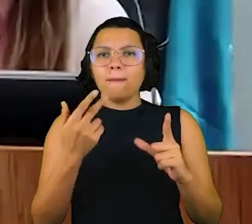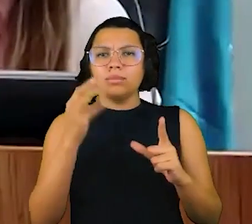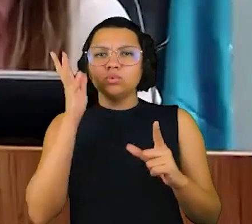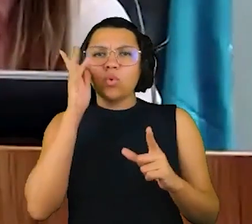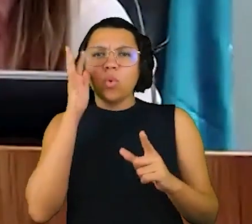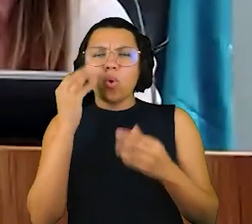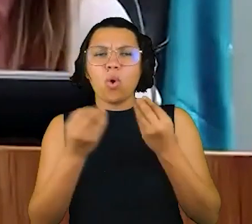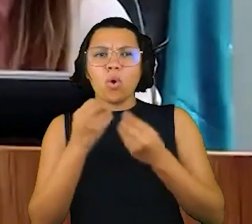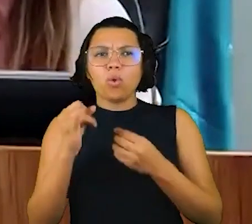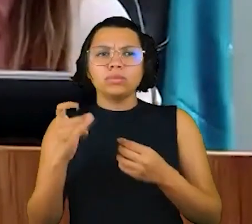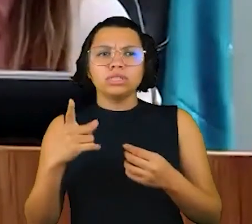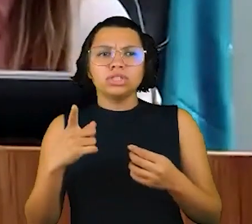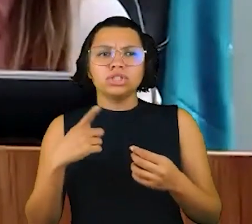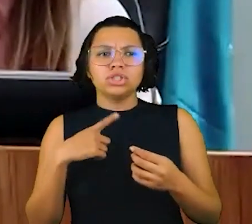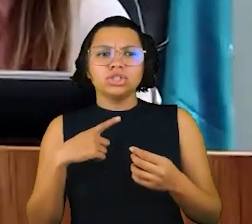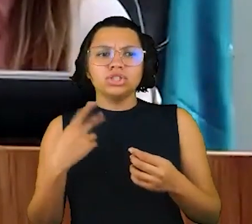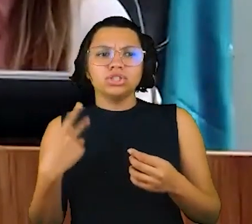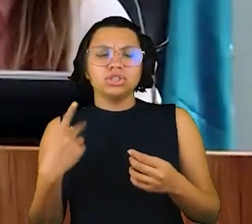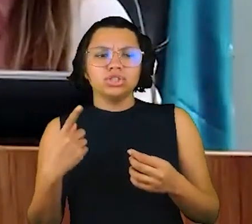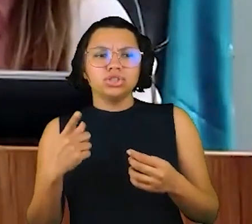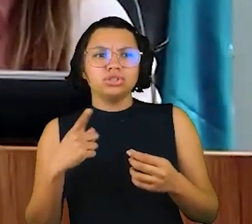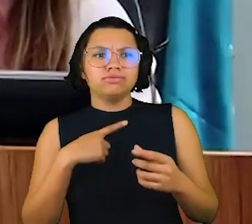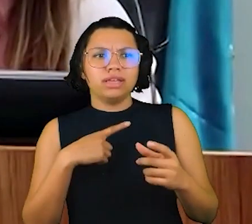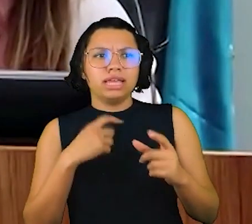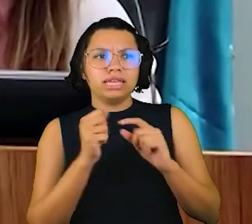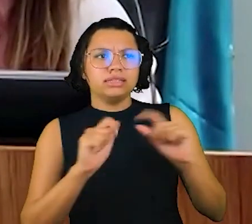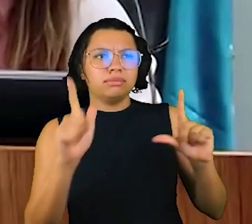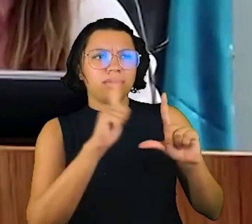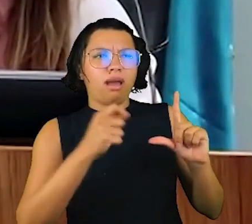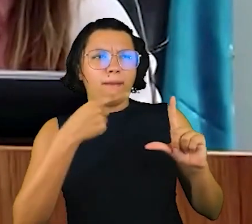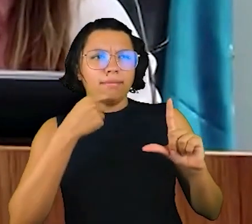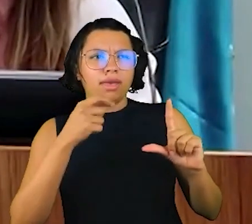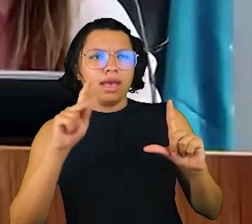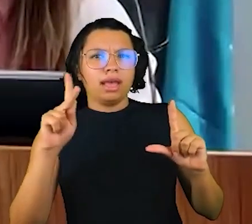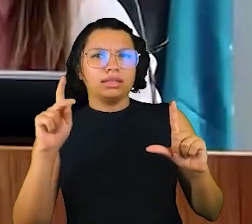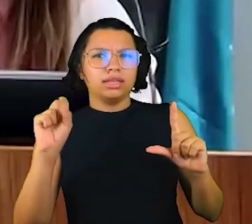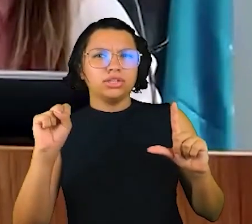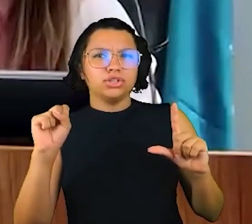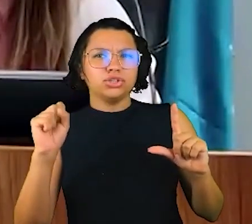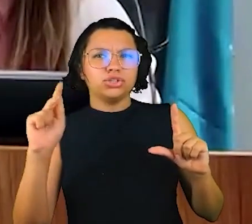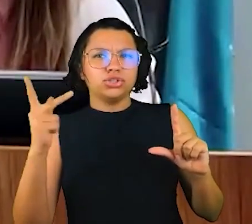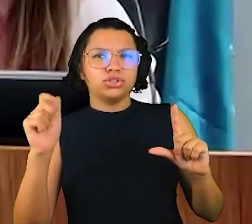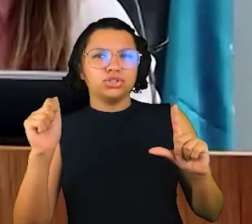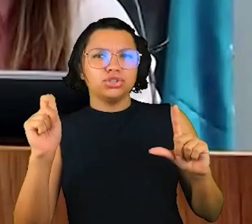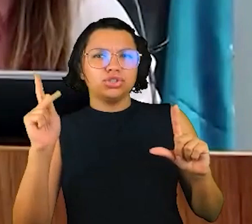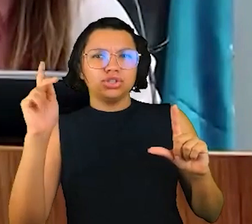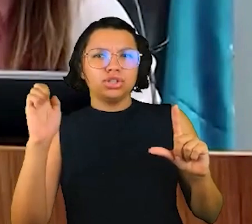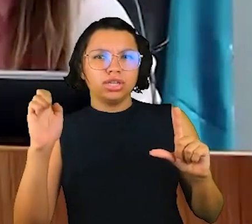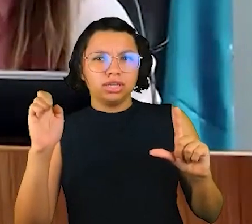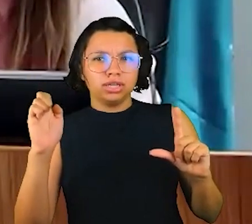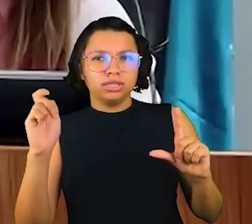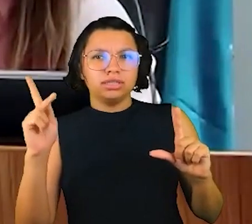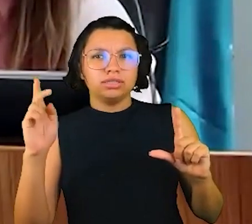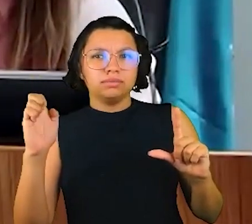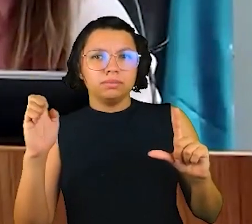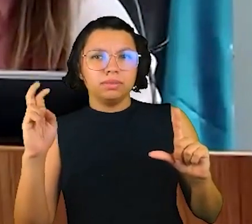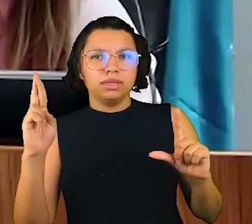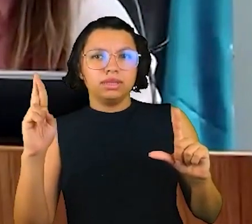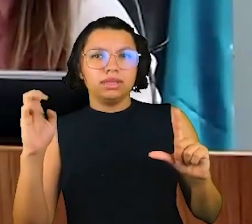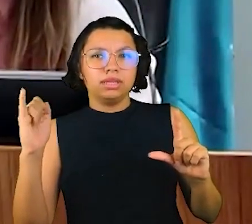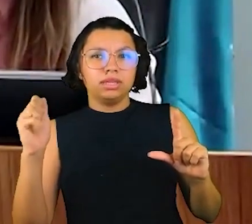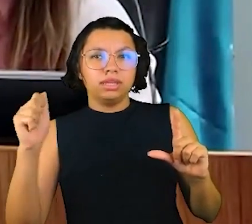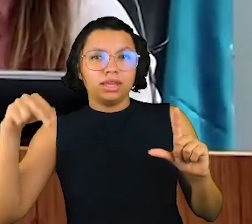cenário bastante curioso. É como se nós estivéssemos naquelas comédias